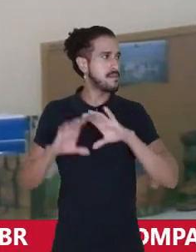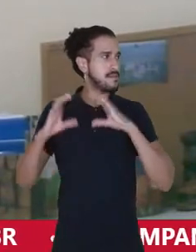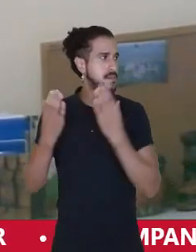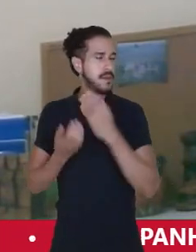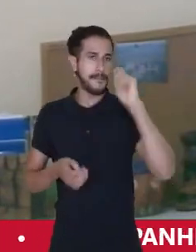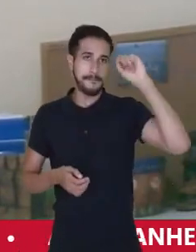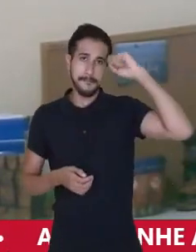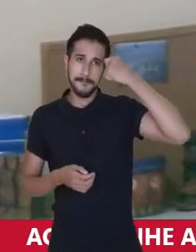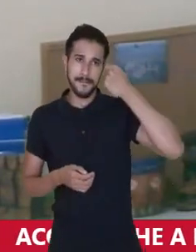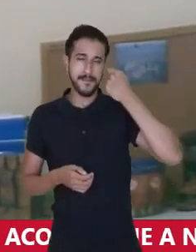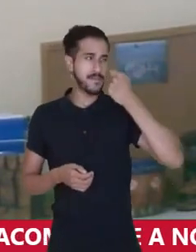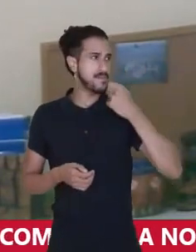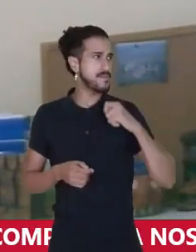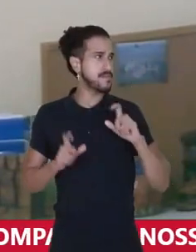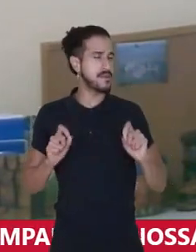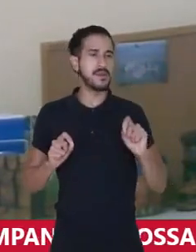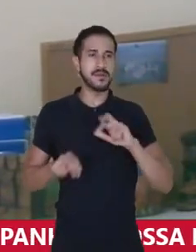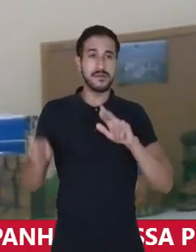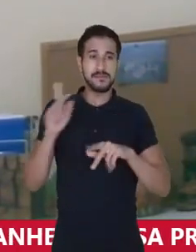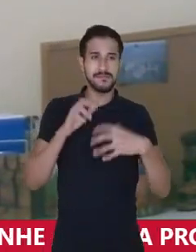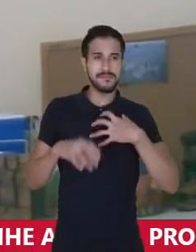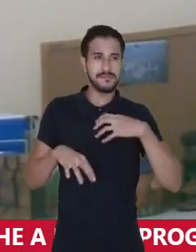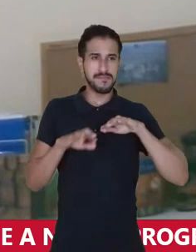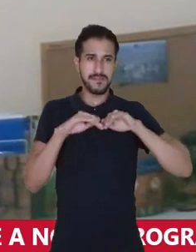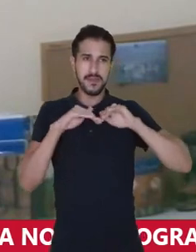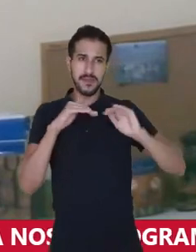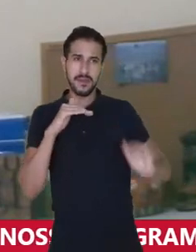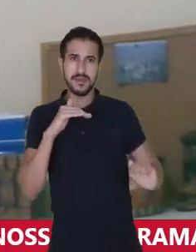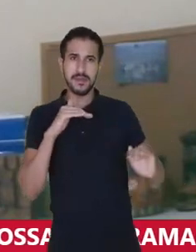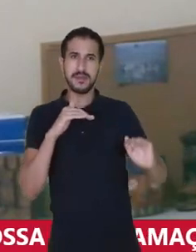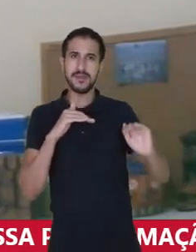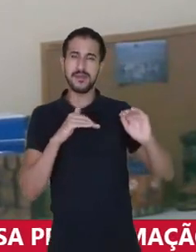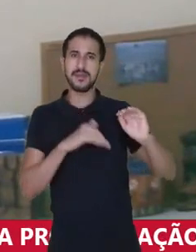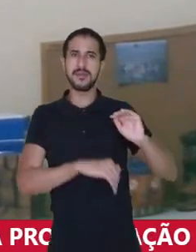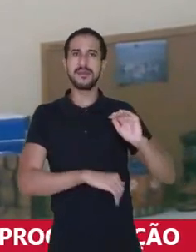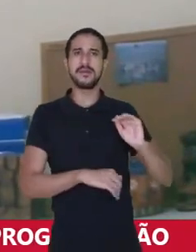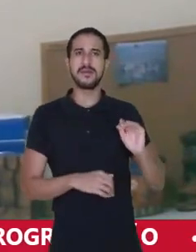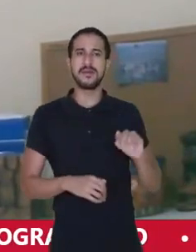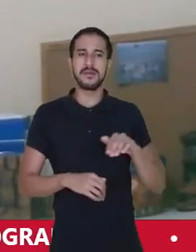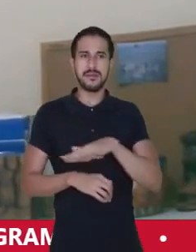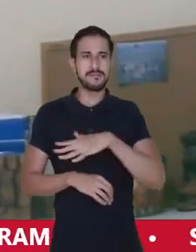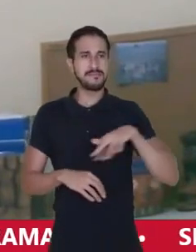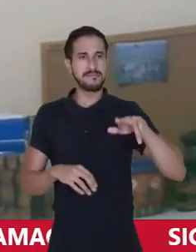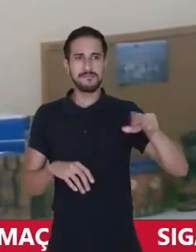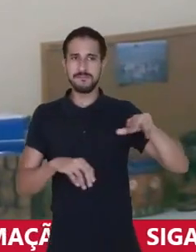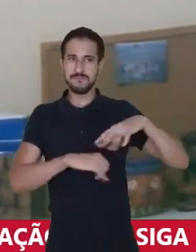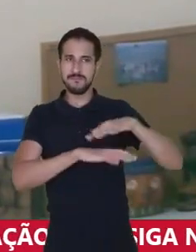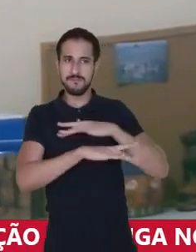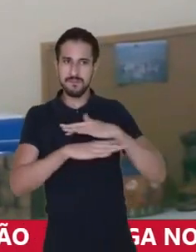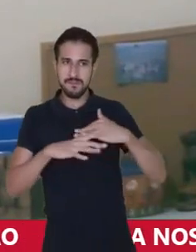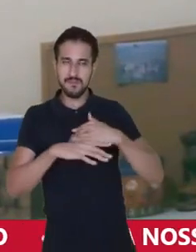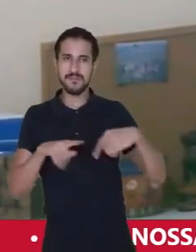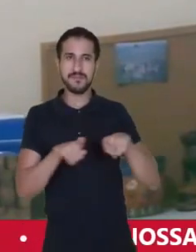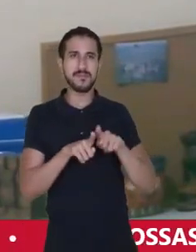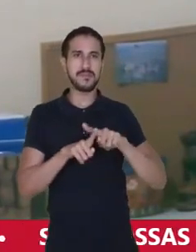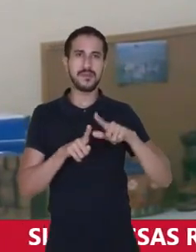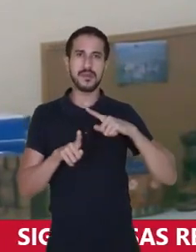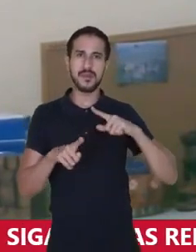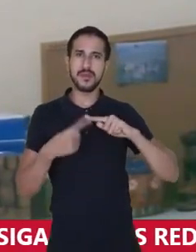em espaços urbanos, através de formas de segregação socioespacial, ou em espaços não urbanos também, mas